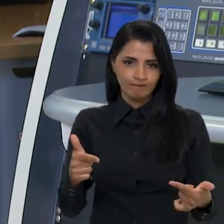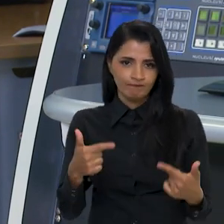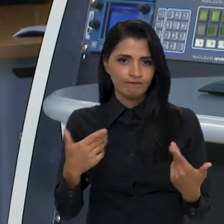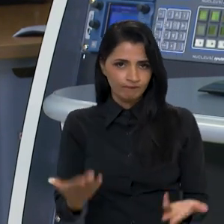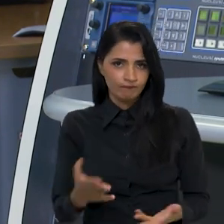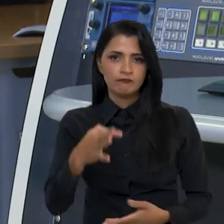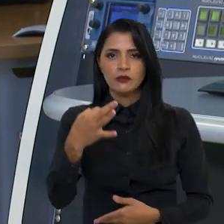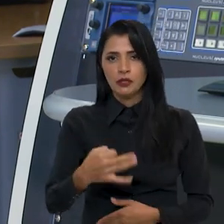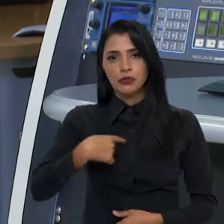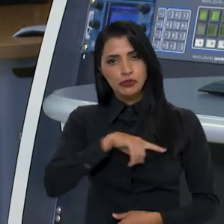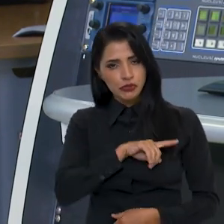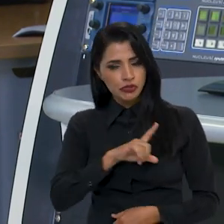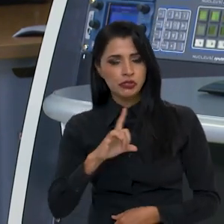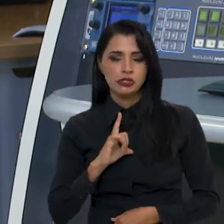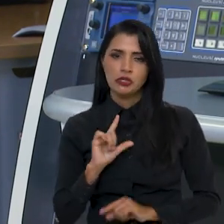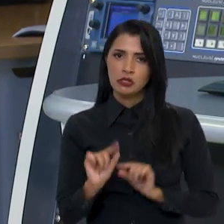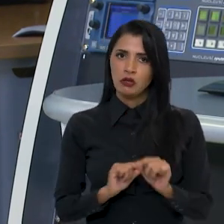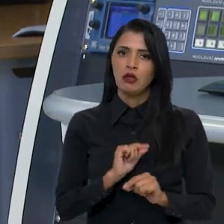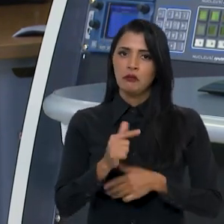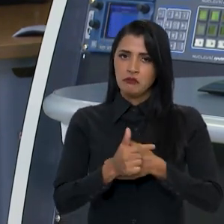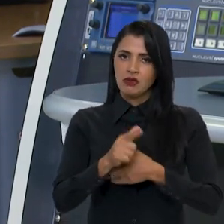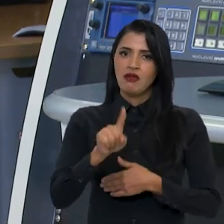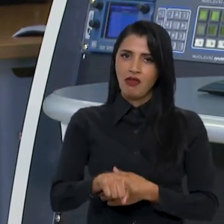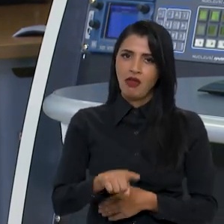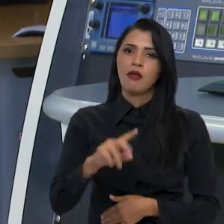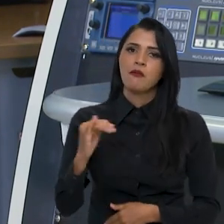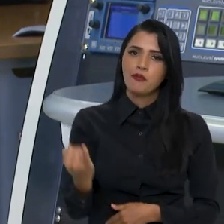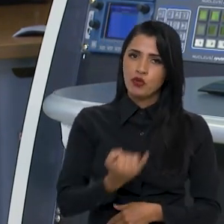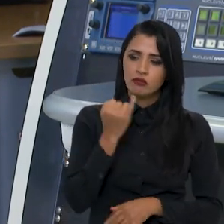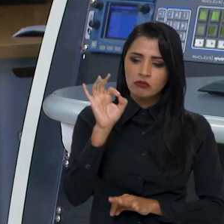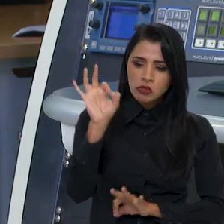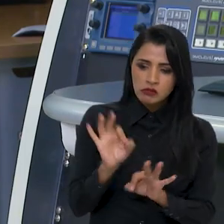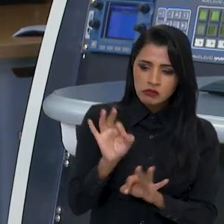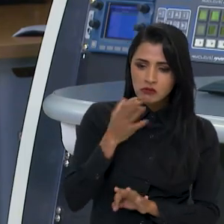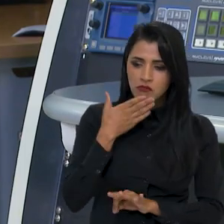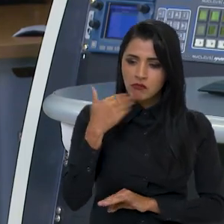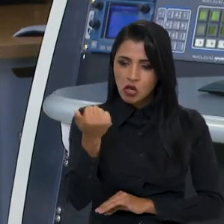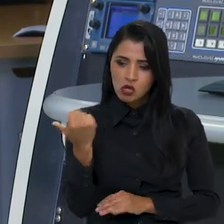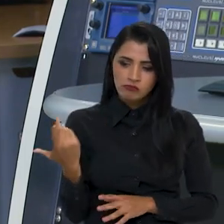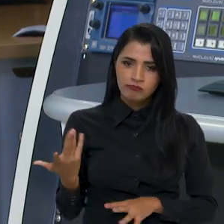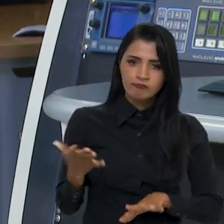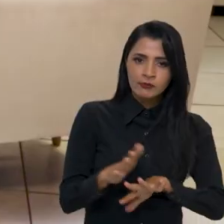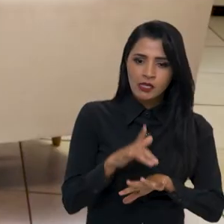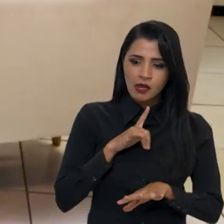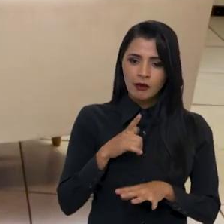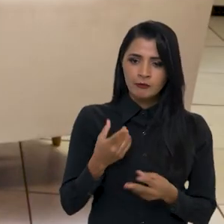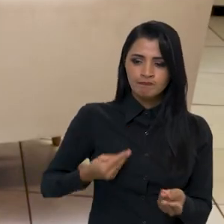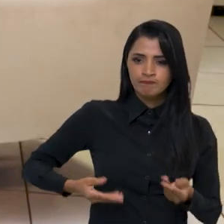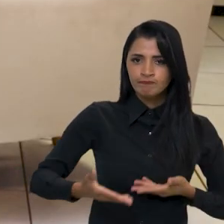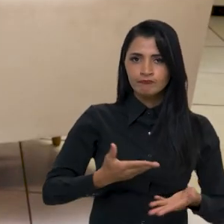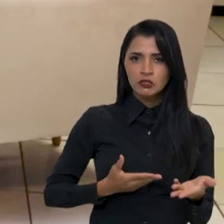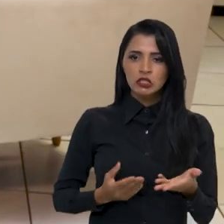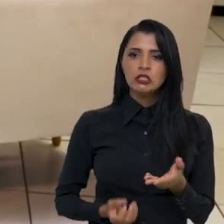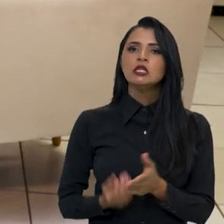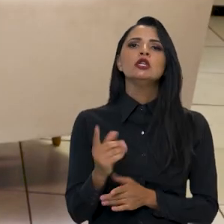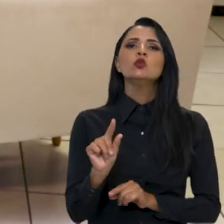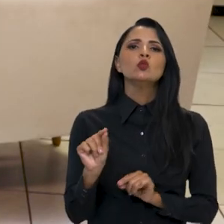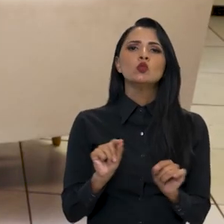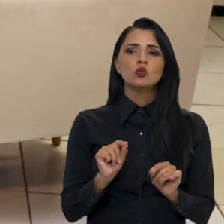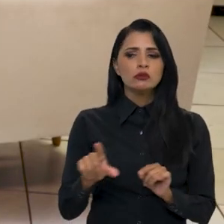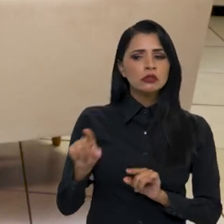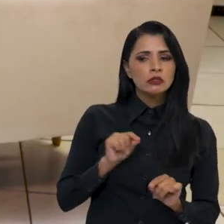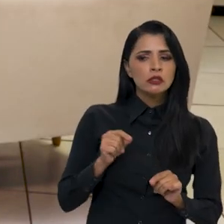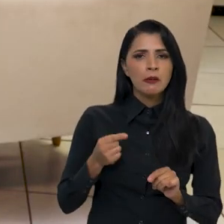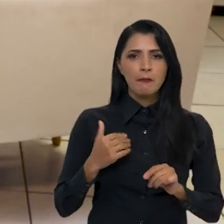né? Então, certamente, nós temos aí tarefas importantes de organizar melhor, de integrar e de